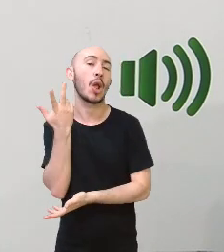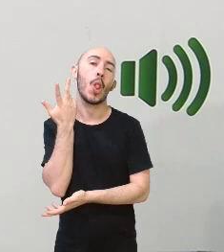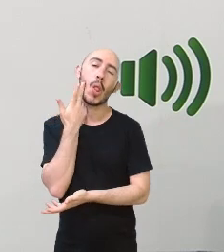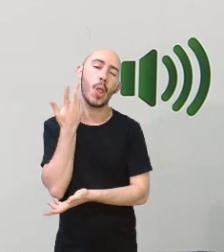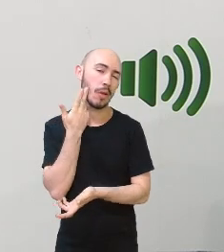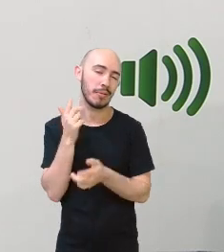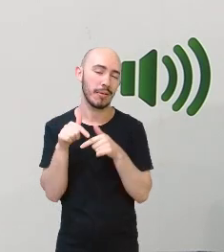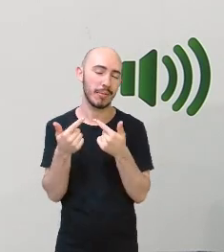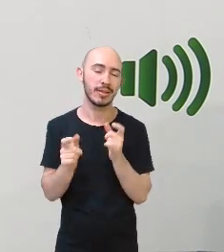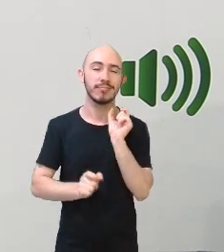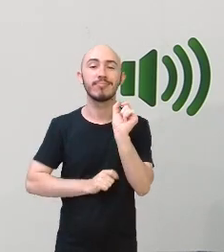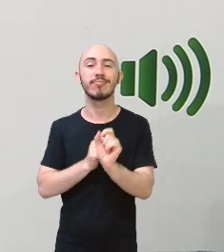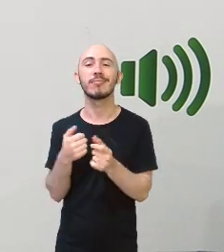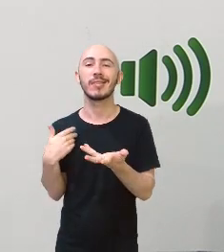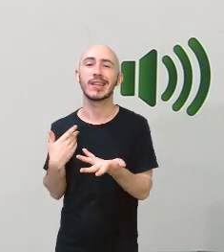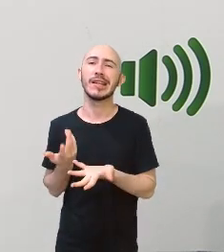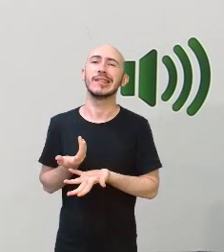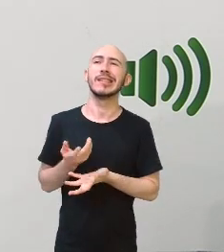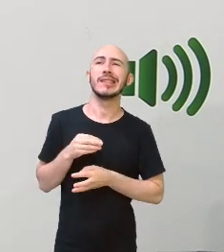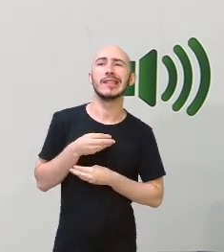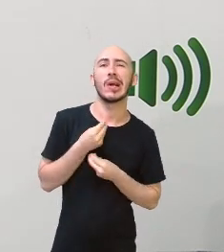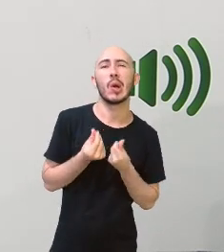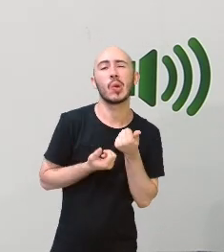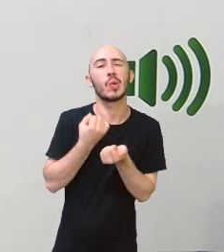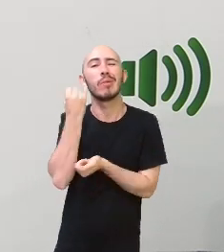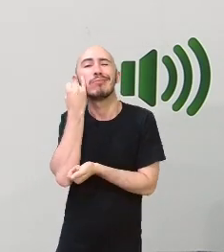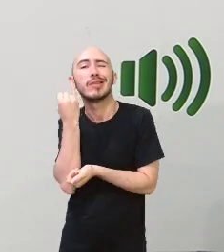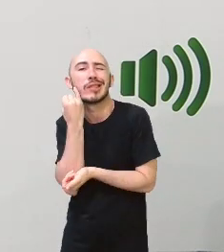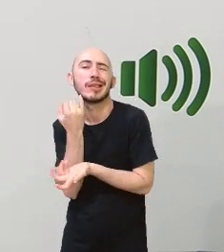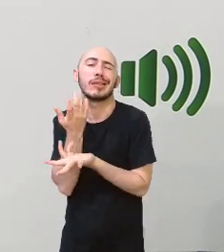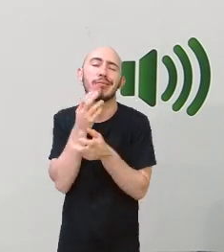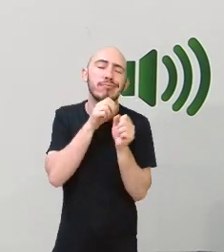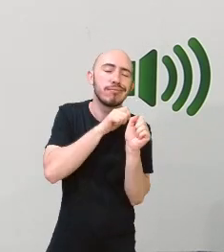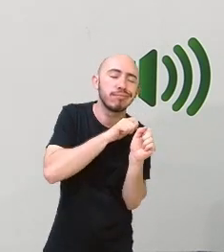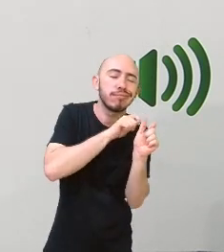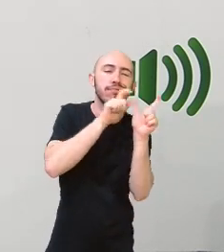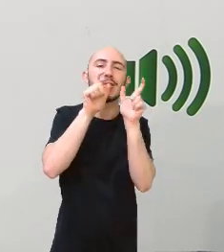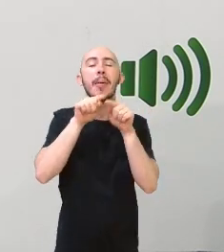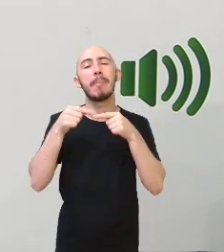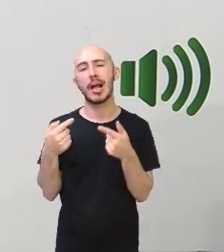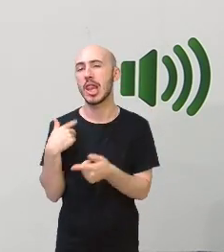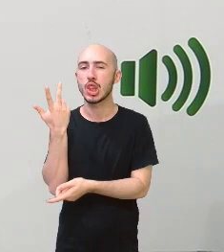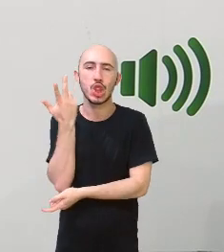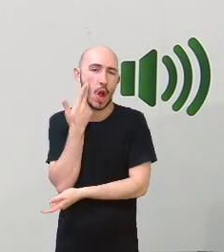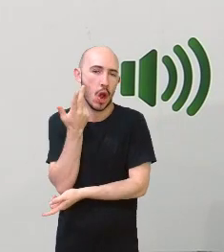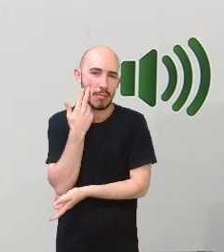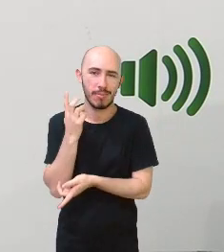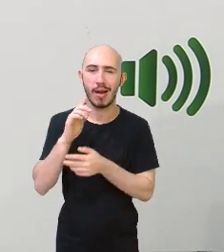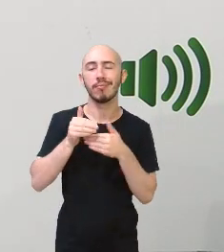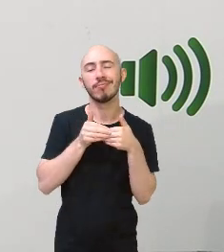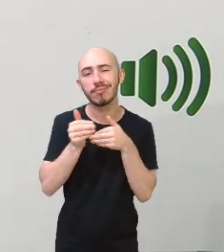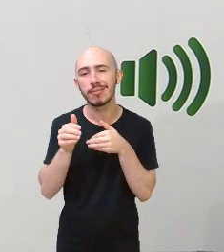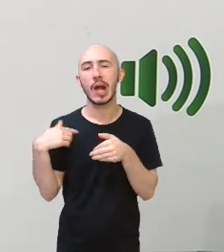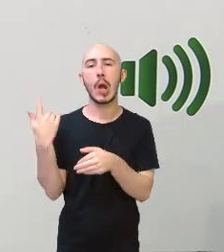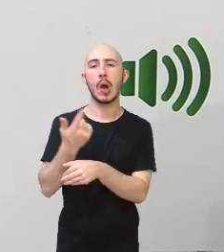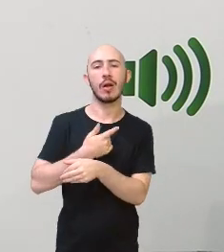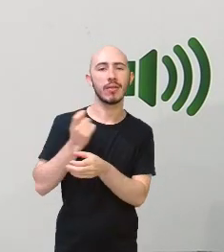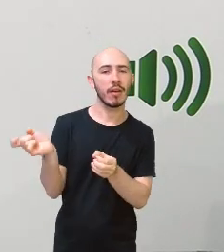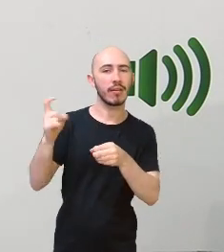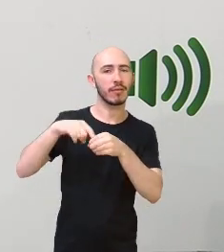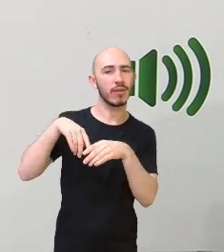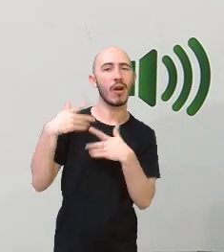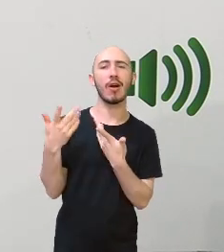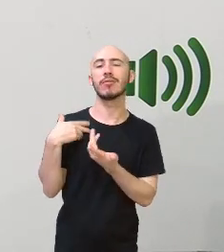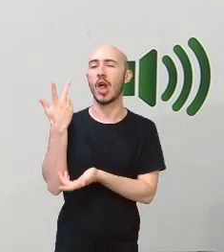gente vai ficar sem aquela coragem de levantar, de fazer as coisas, mas é normal. Daqui a pouquinho a gente pega o ritmo de novo e